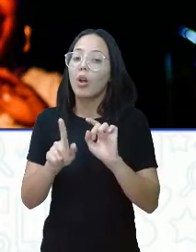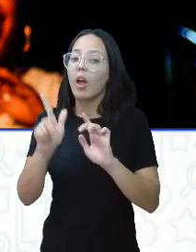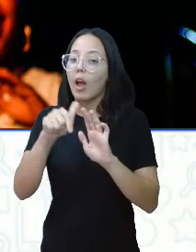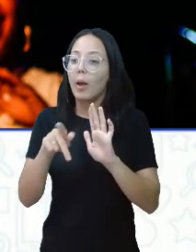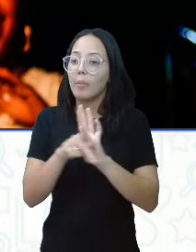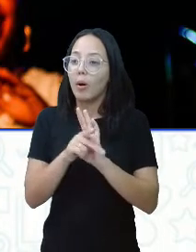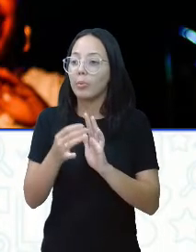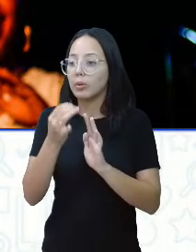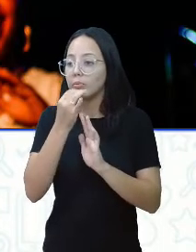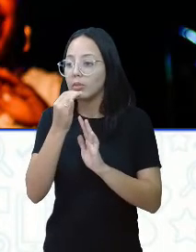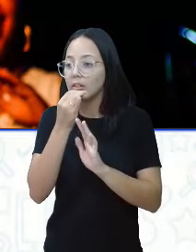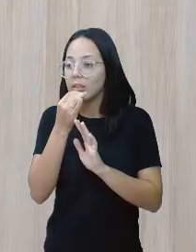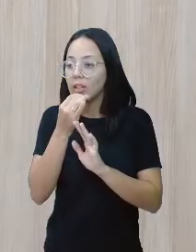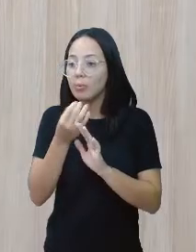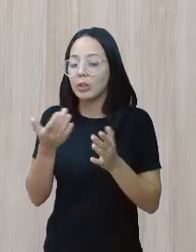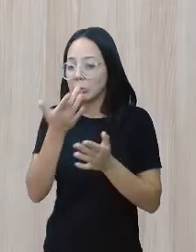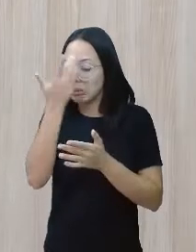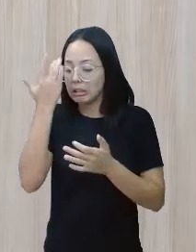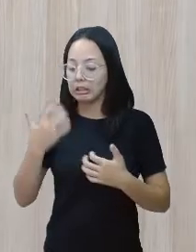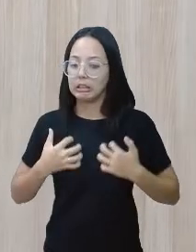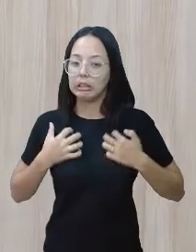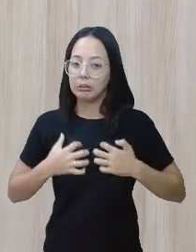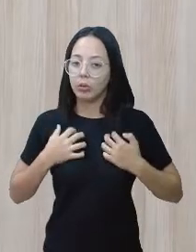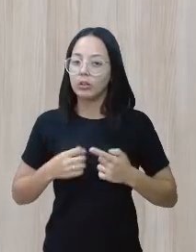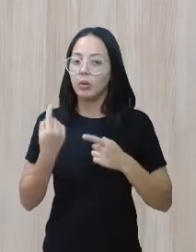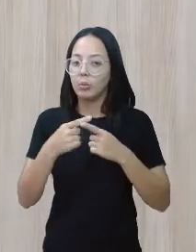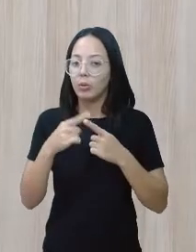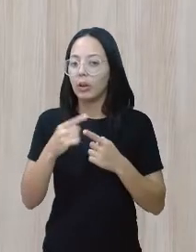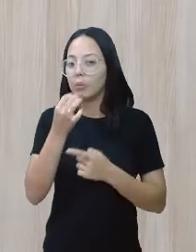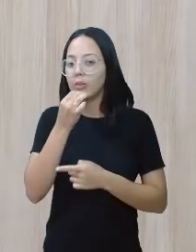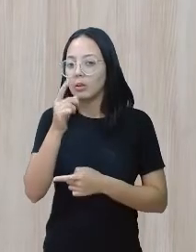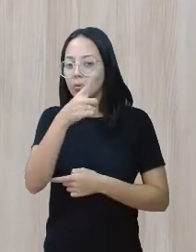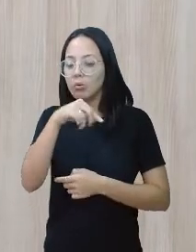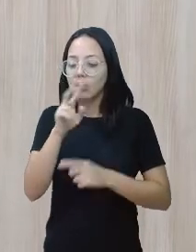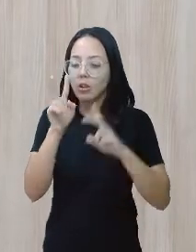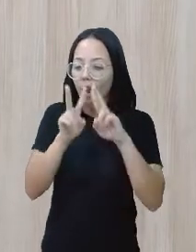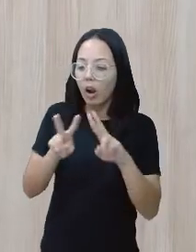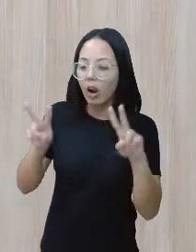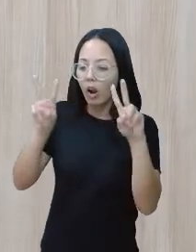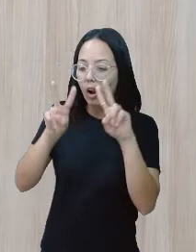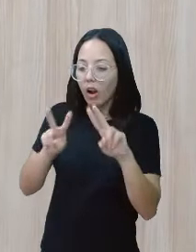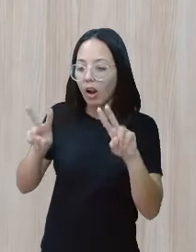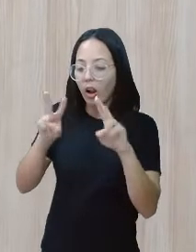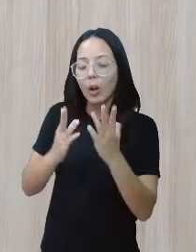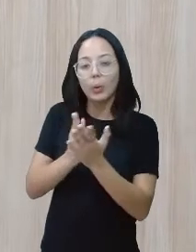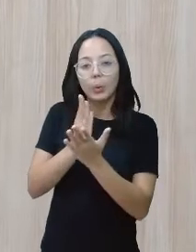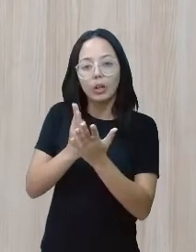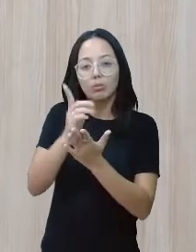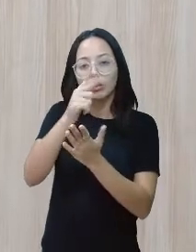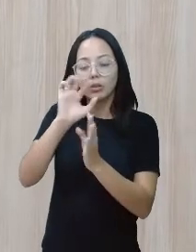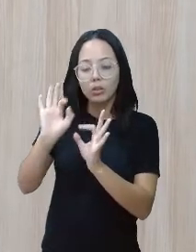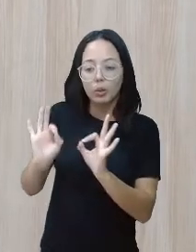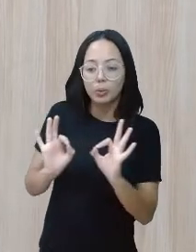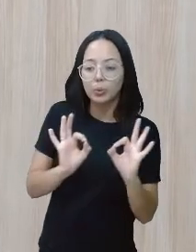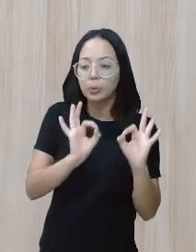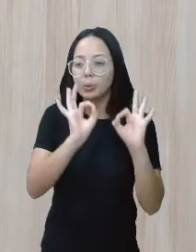parte, é um ponto que irrita muita gente, né? Quando você lê um livro, que você vai assistir ao